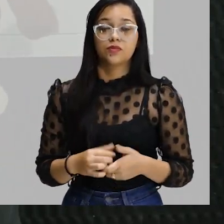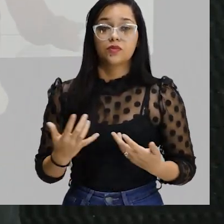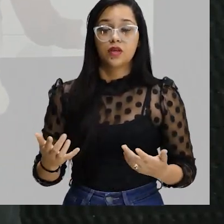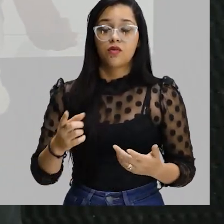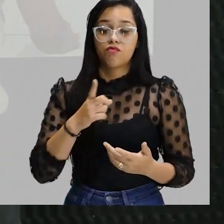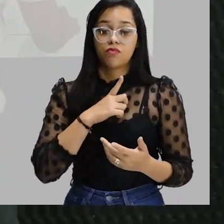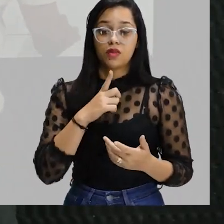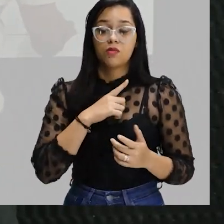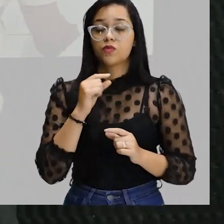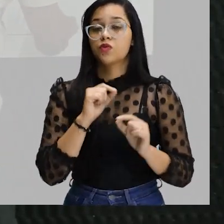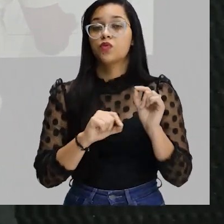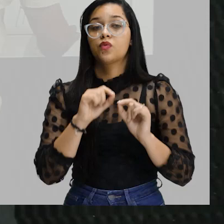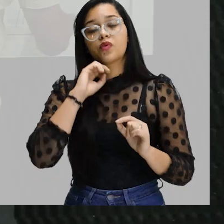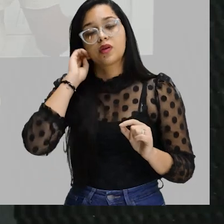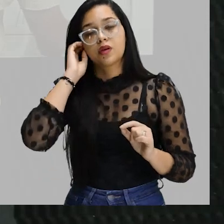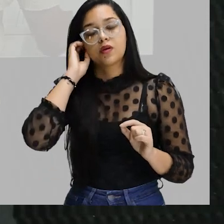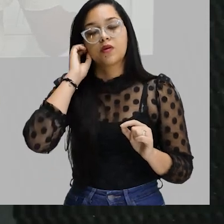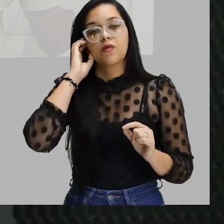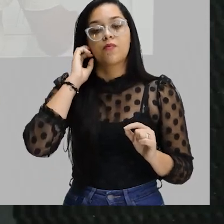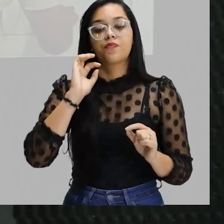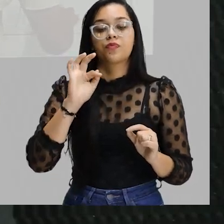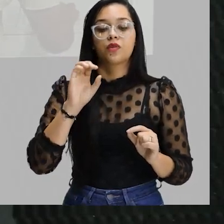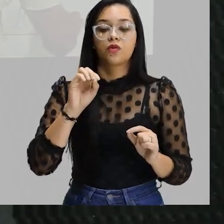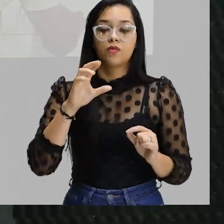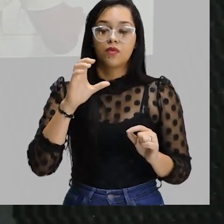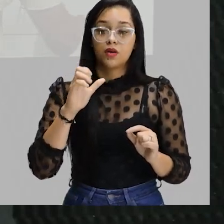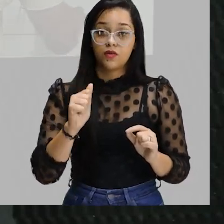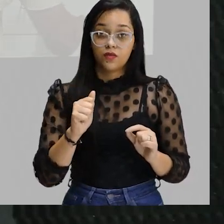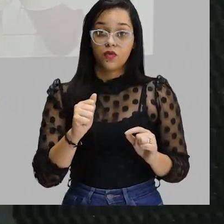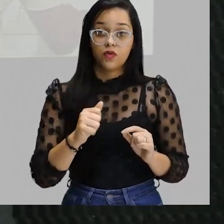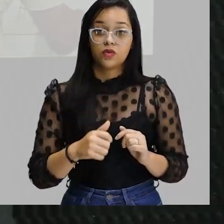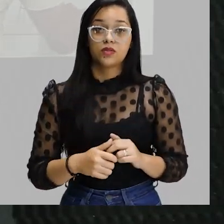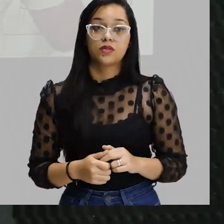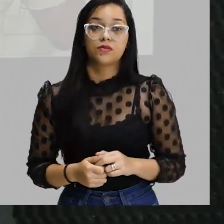nós temos ali uma força agindo